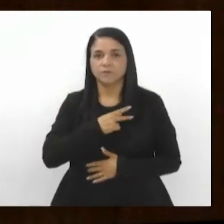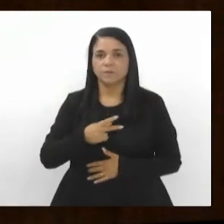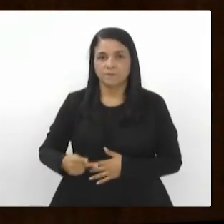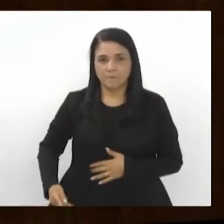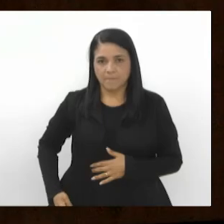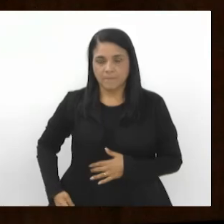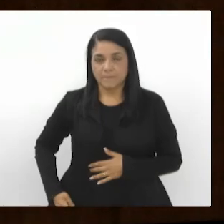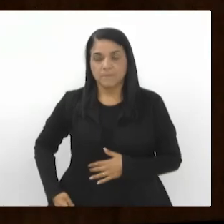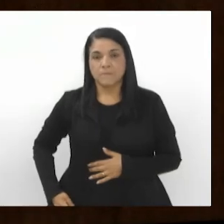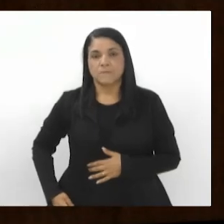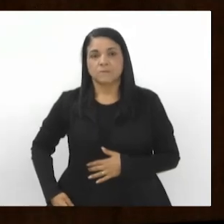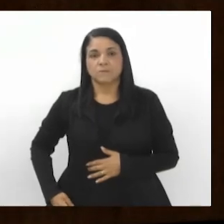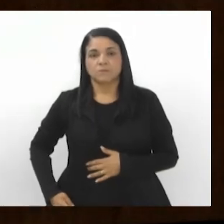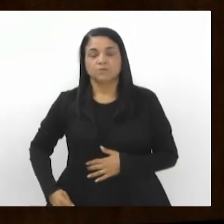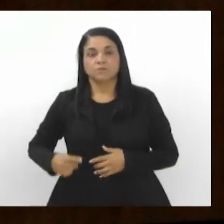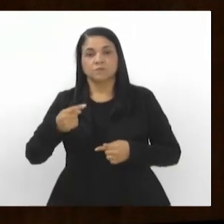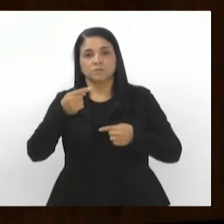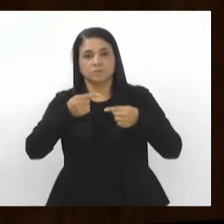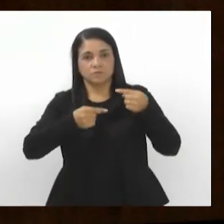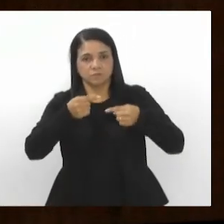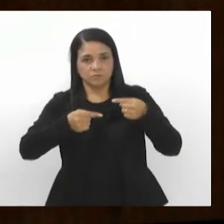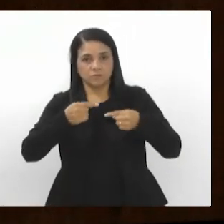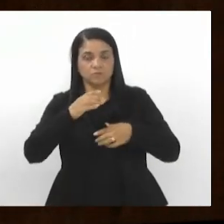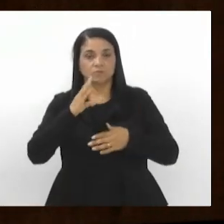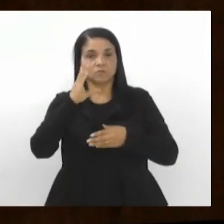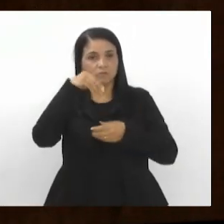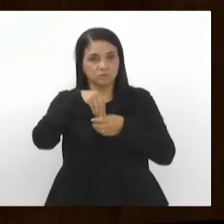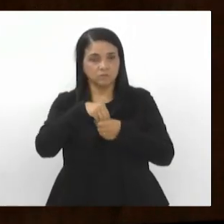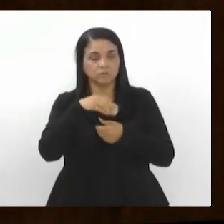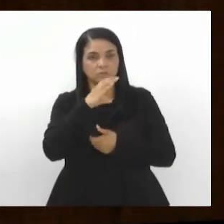segundo a discussão na CCJ,